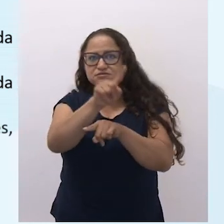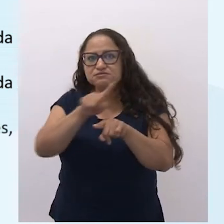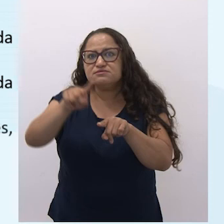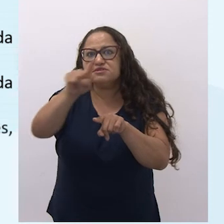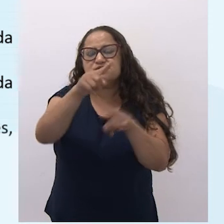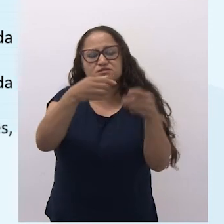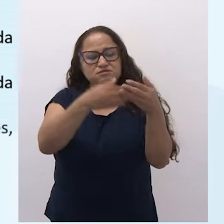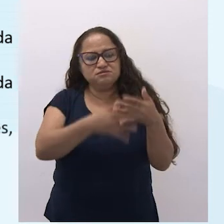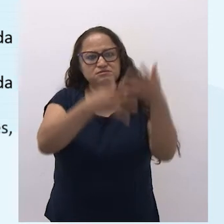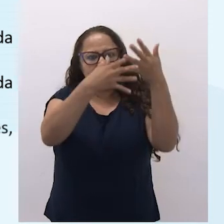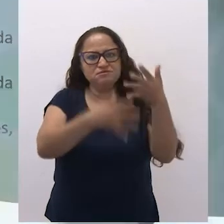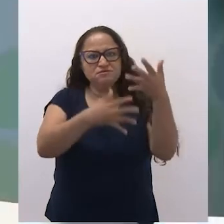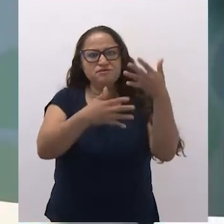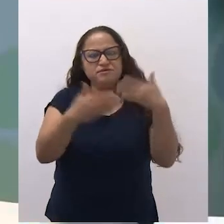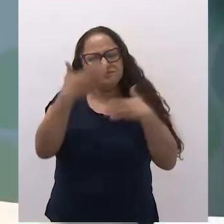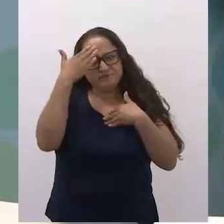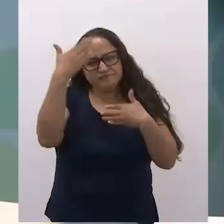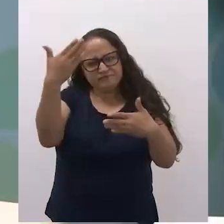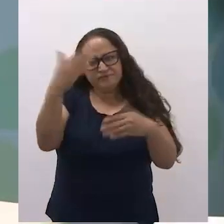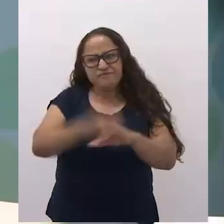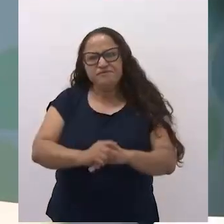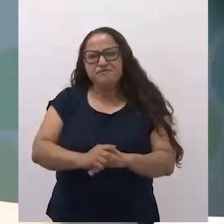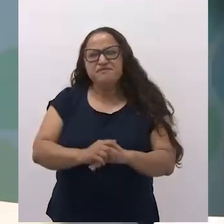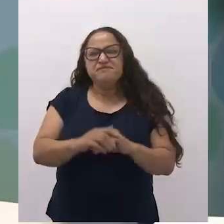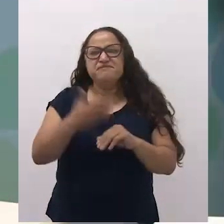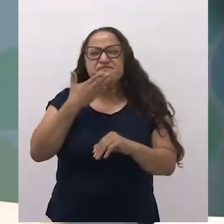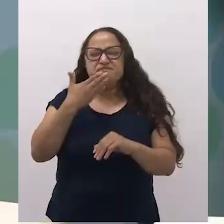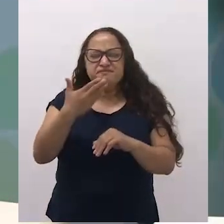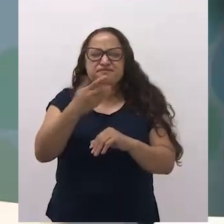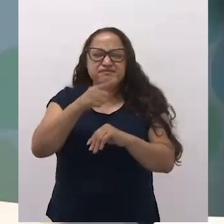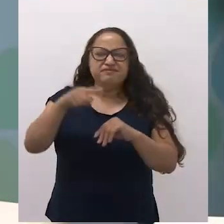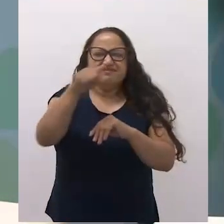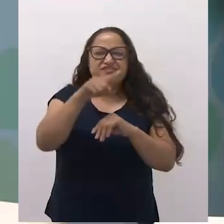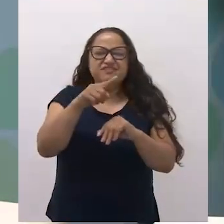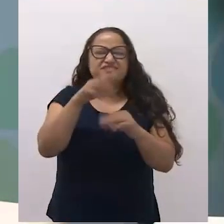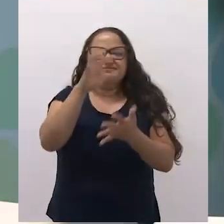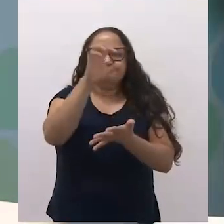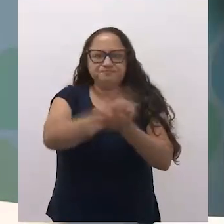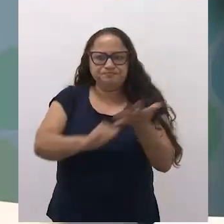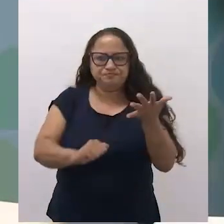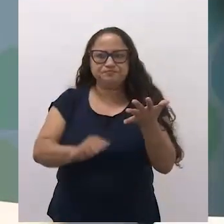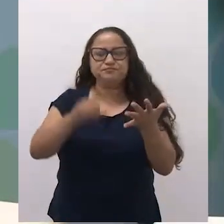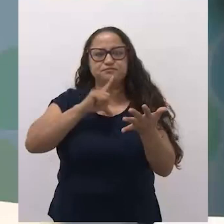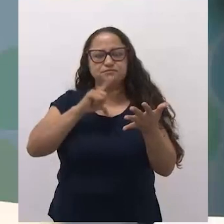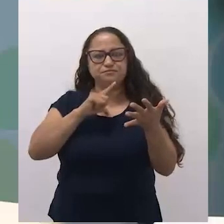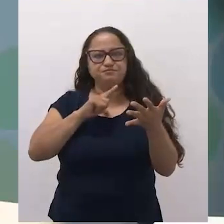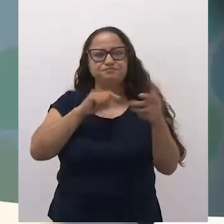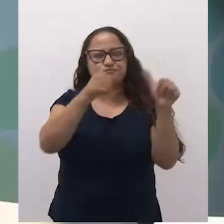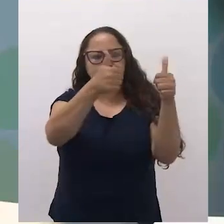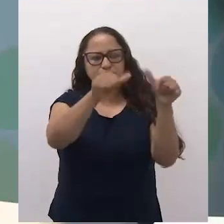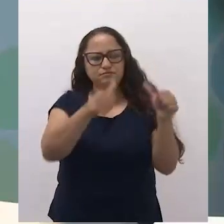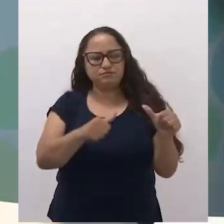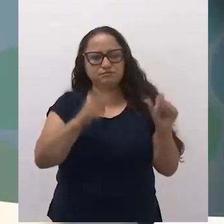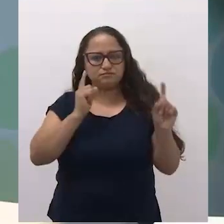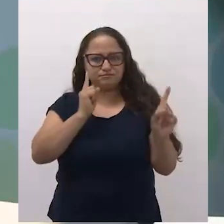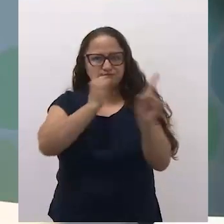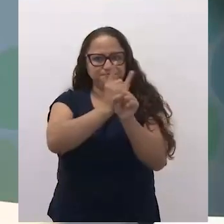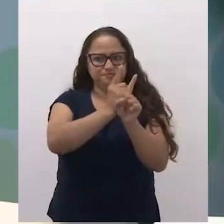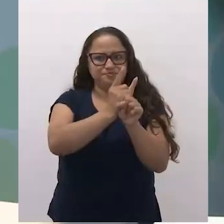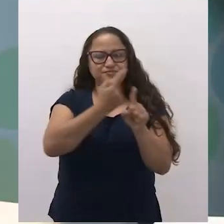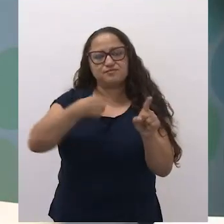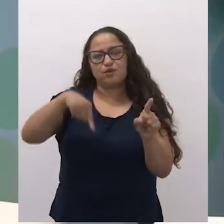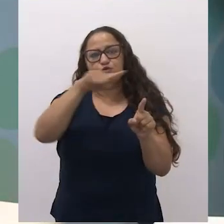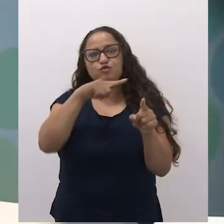a cordialidade de vocês. Solicito que no chat vocês registrem a avaliação sobre o nosso encontro, sobre o